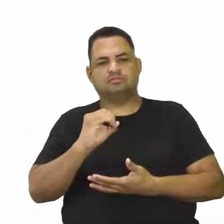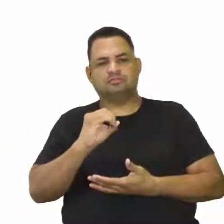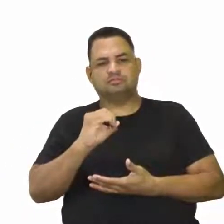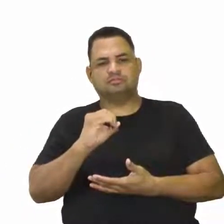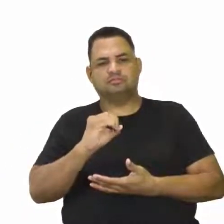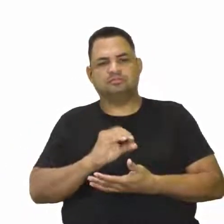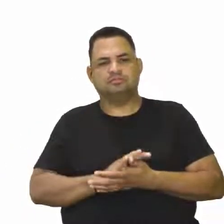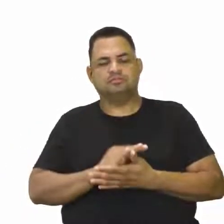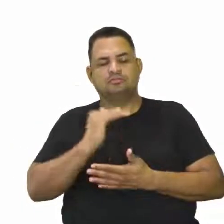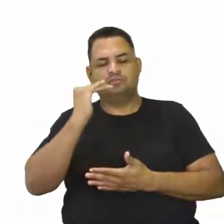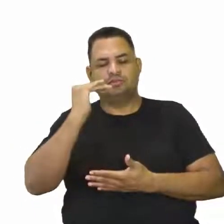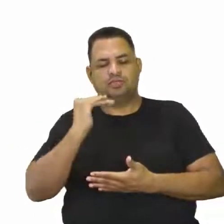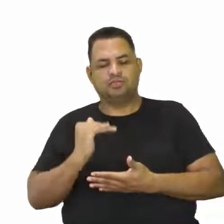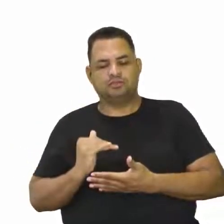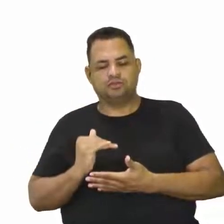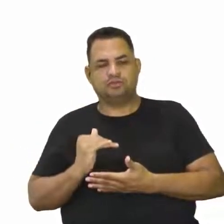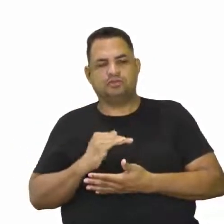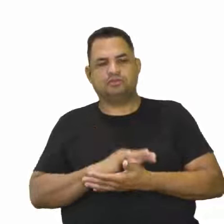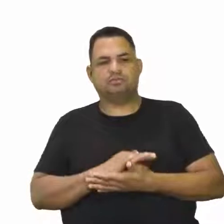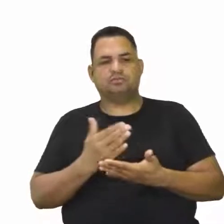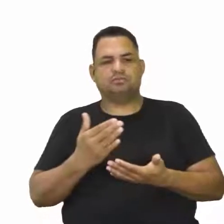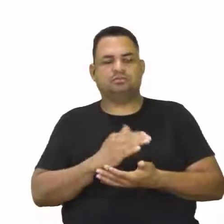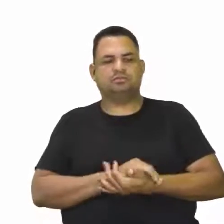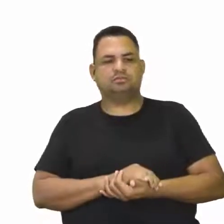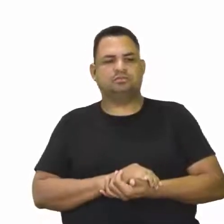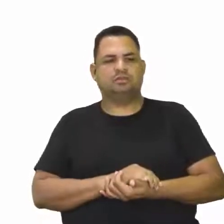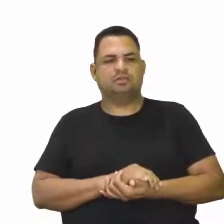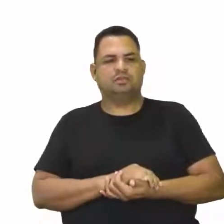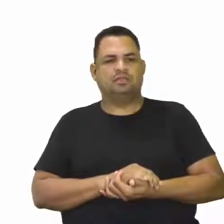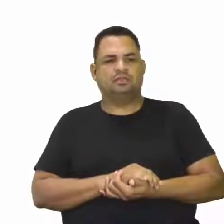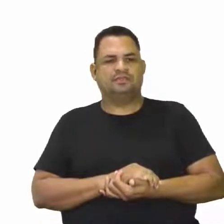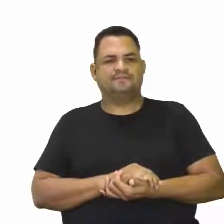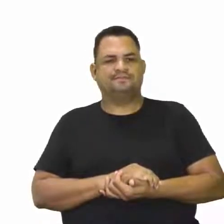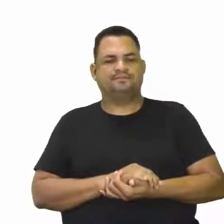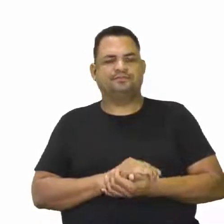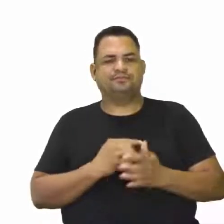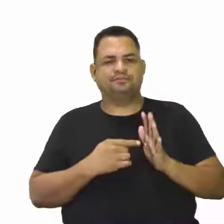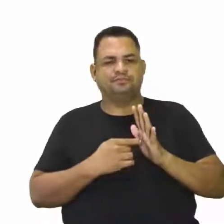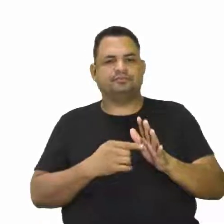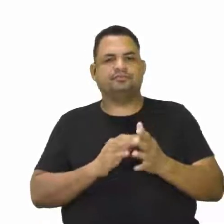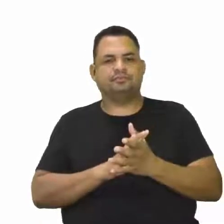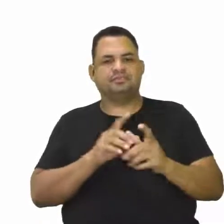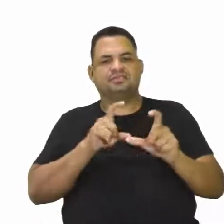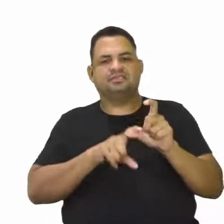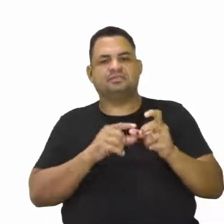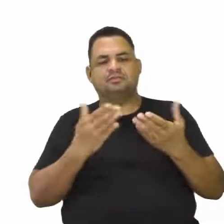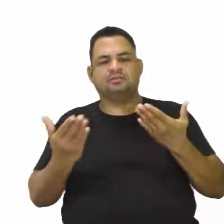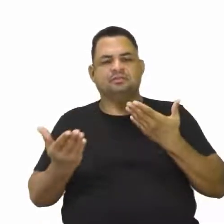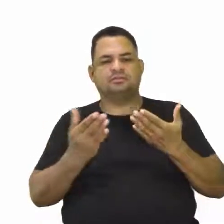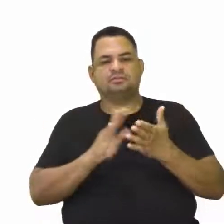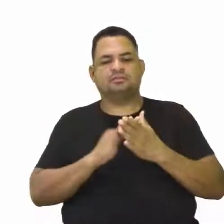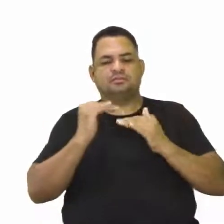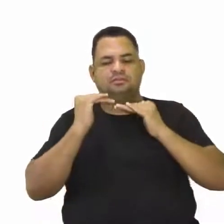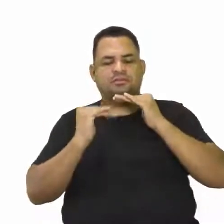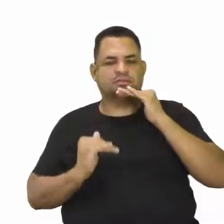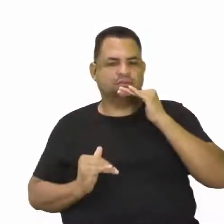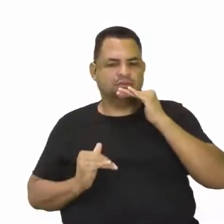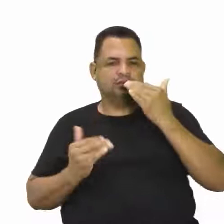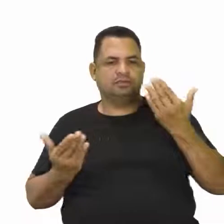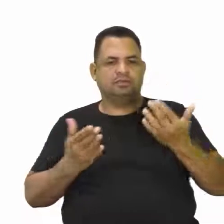nosso sobre, que é o embaixo. Embaixo. Ele expressa dependência, situação